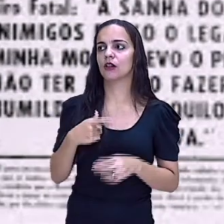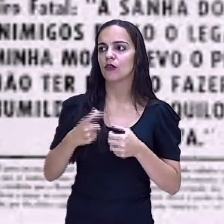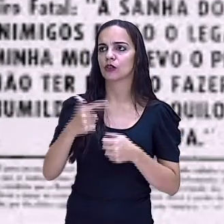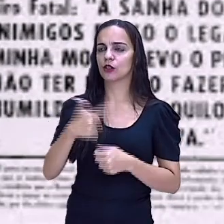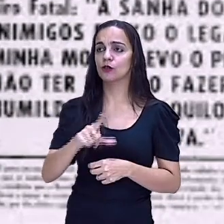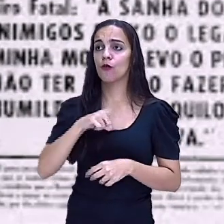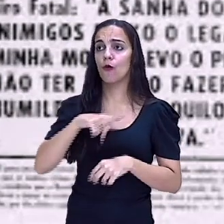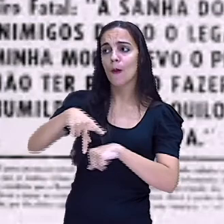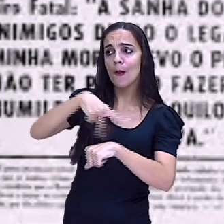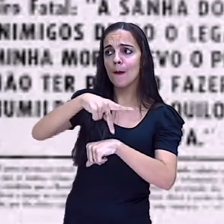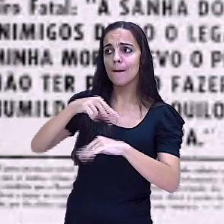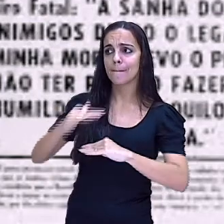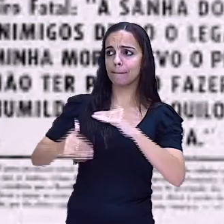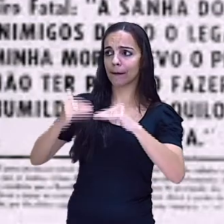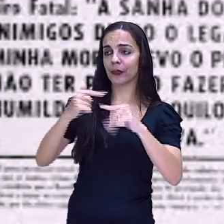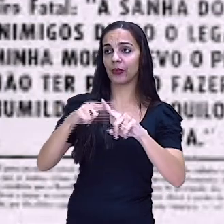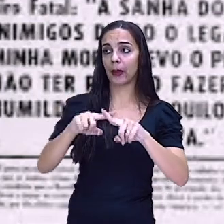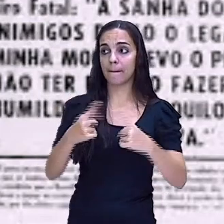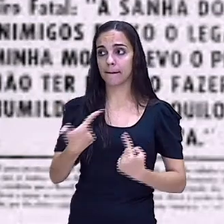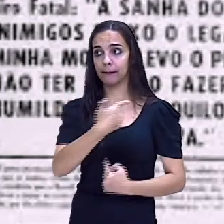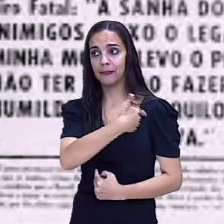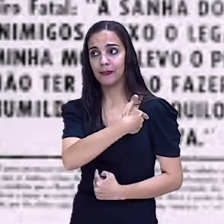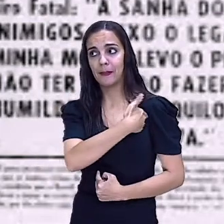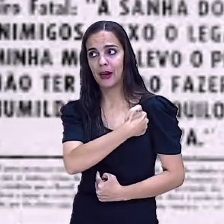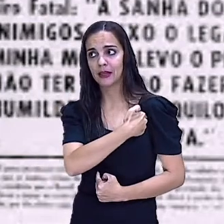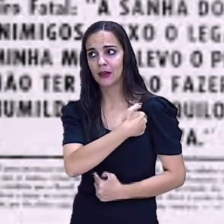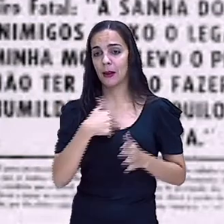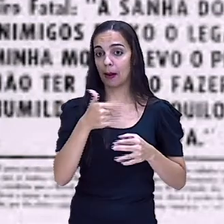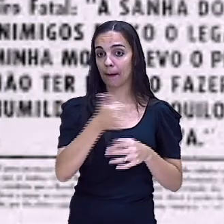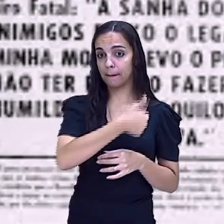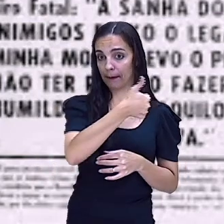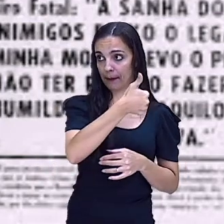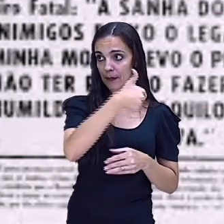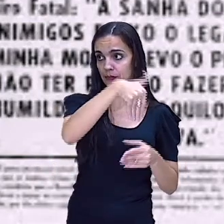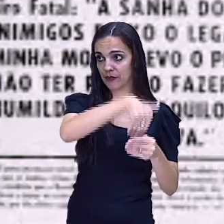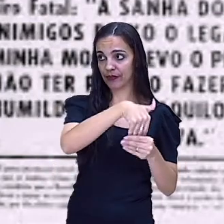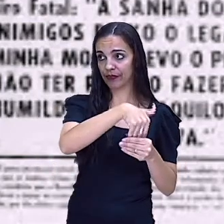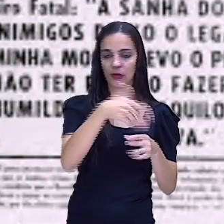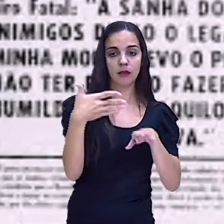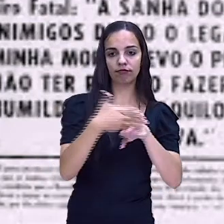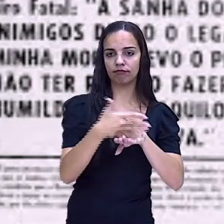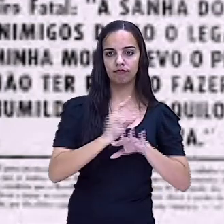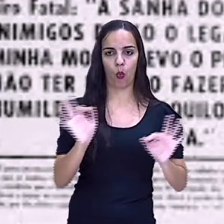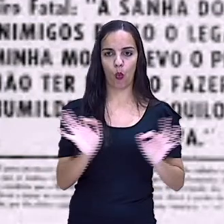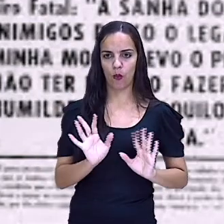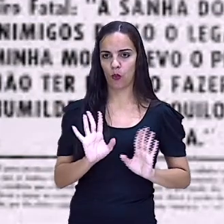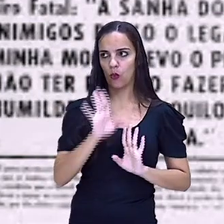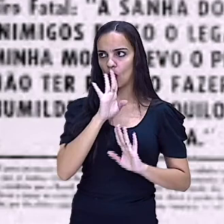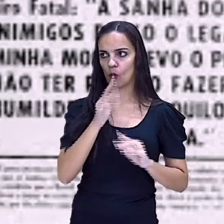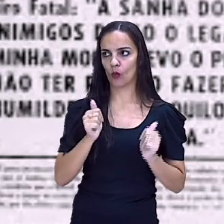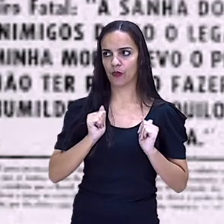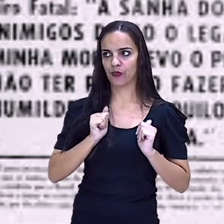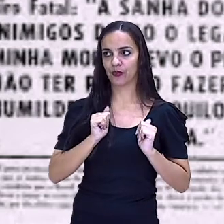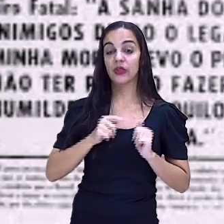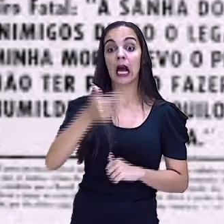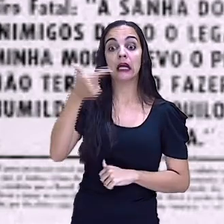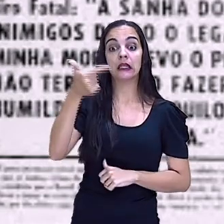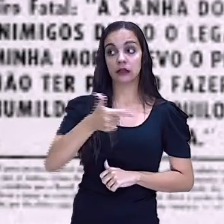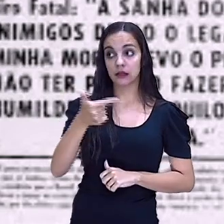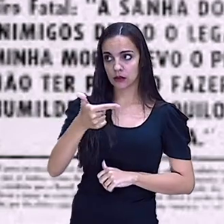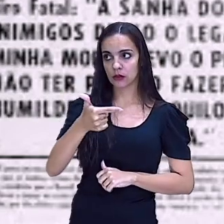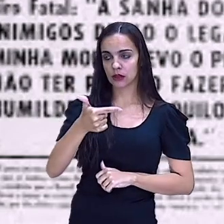país. Vargas, na primeira eleição, não participa, volta depois na